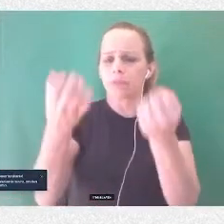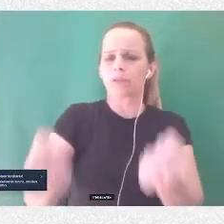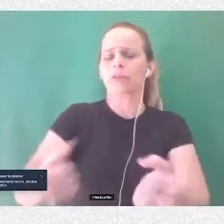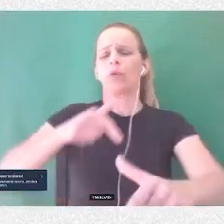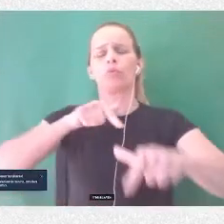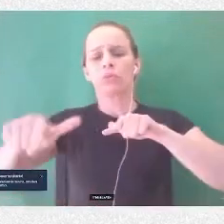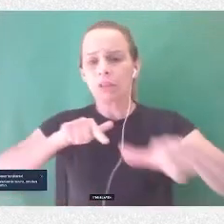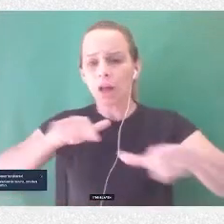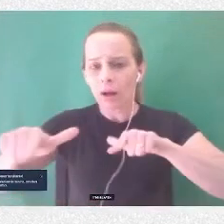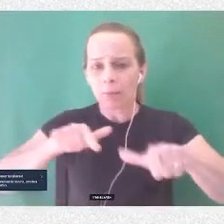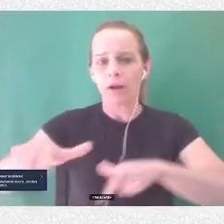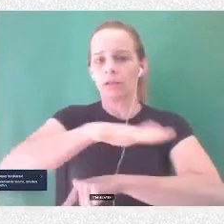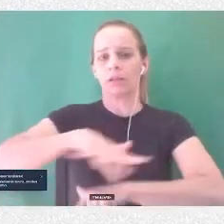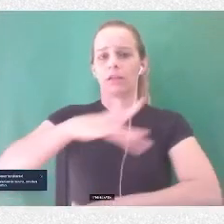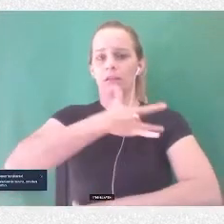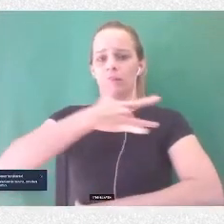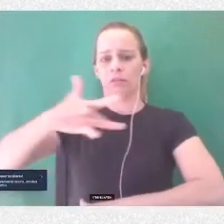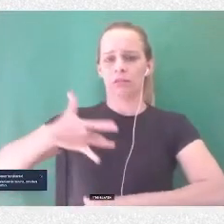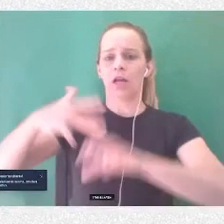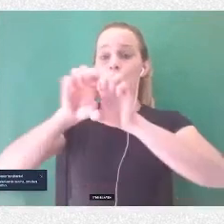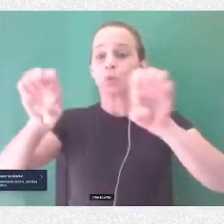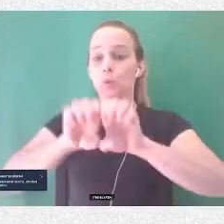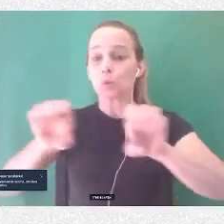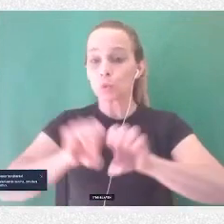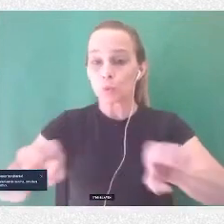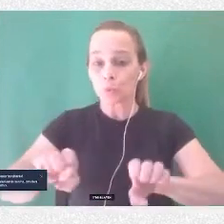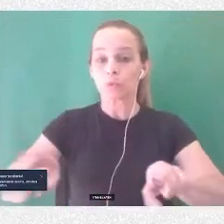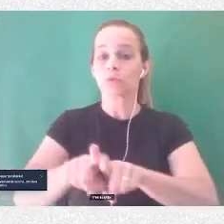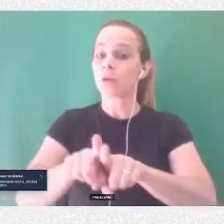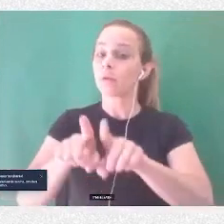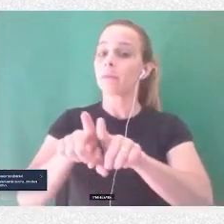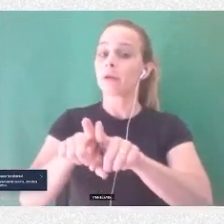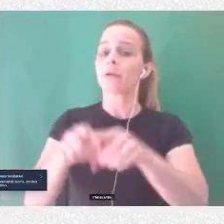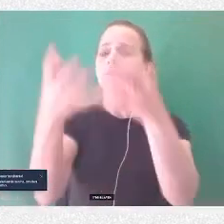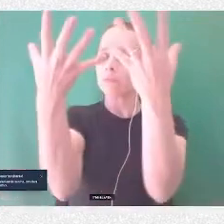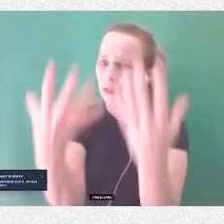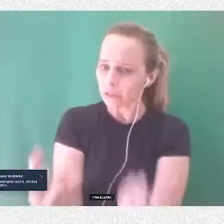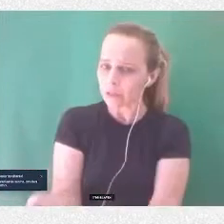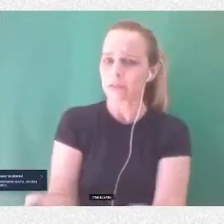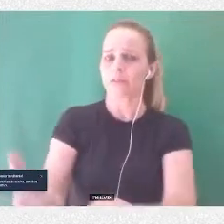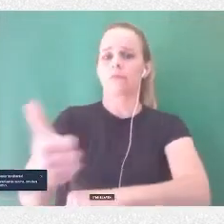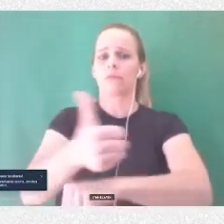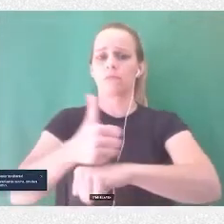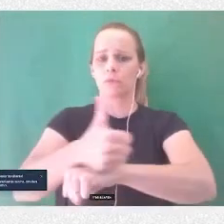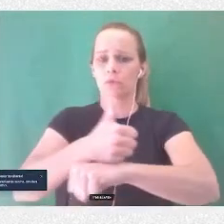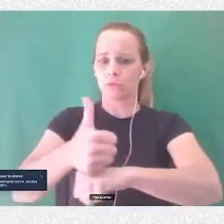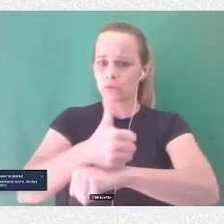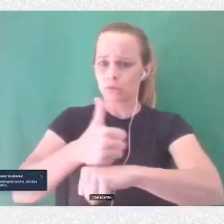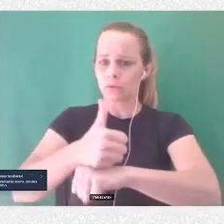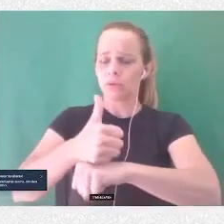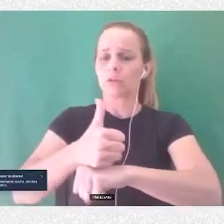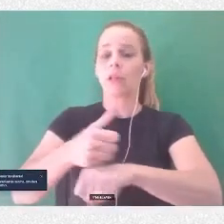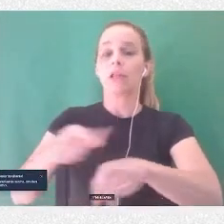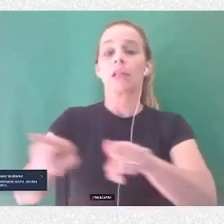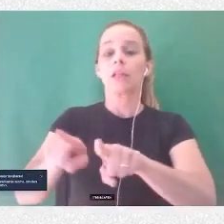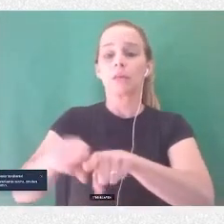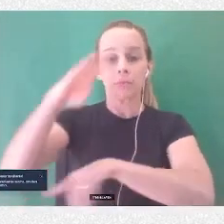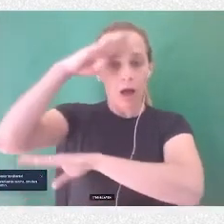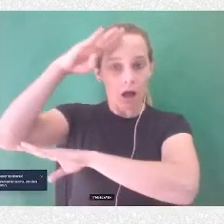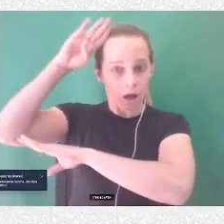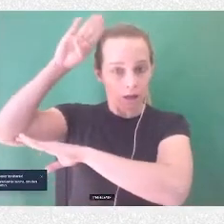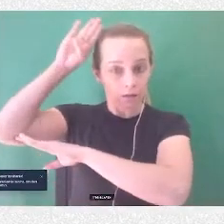os nossos serviços em saúde e as nossas estruturas para receber esses profissionais das universidades e os acadêmicos, porque nós